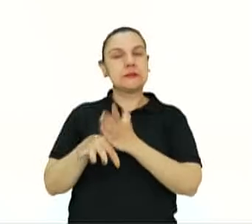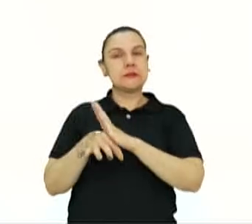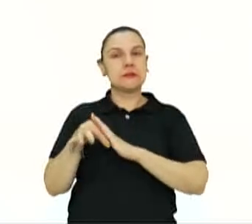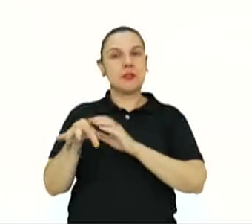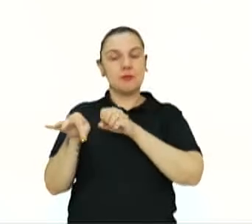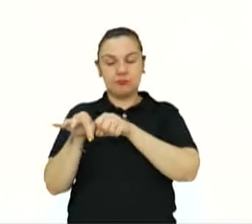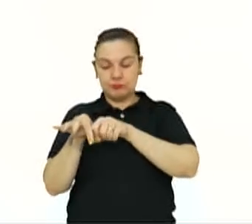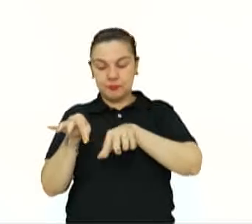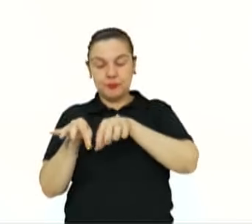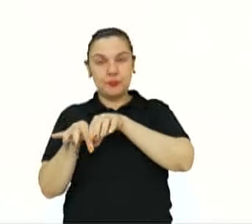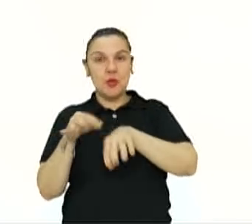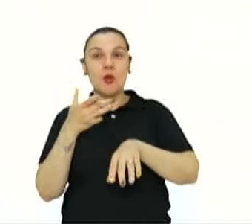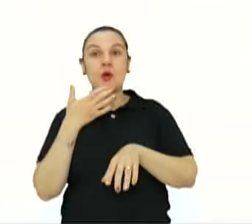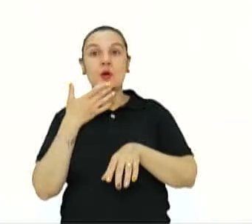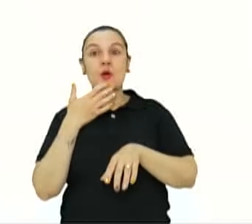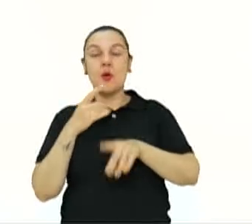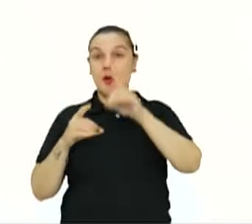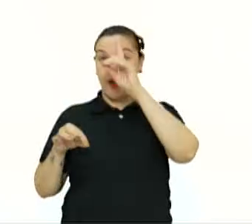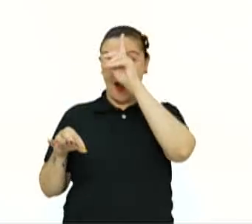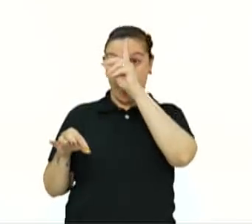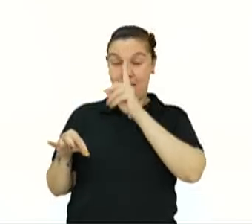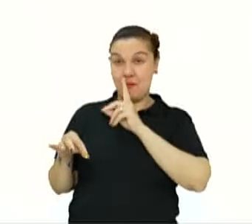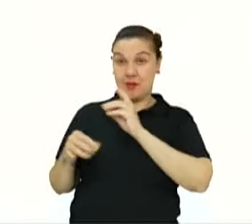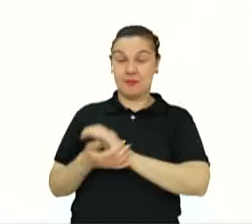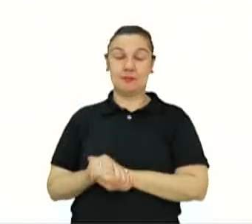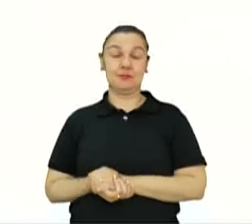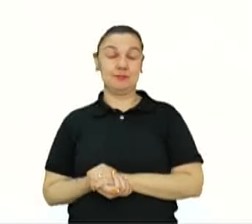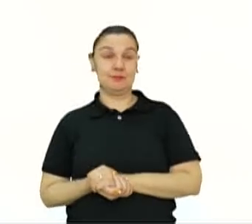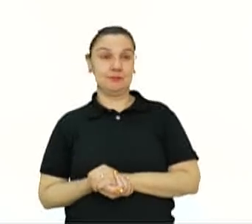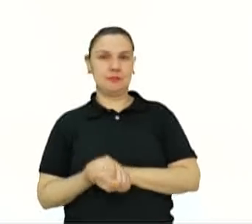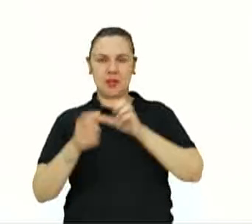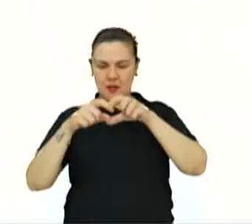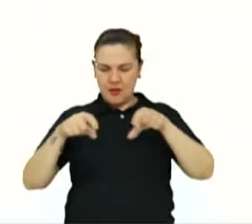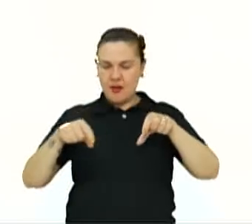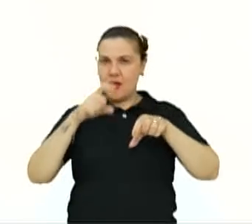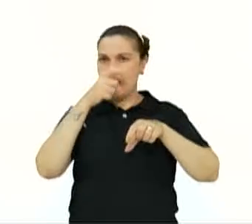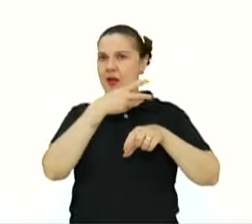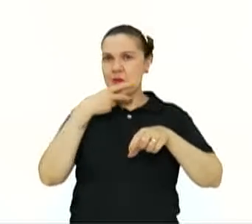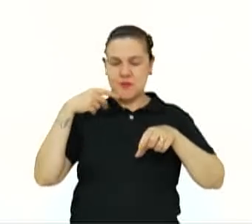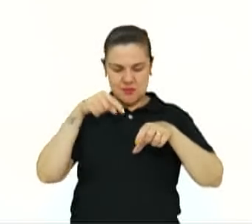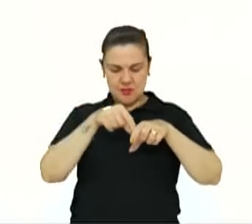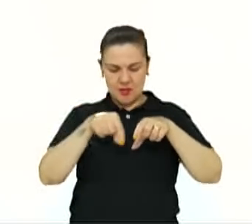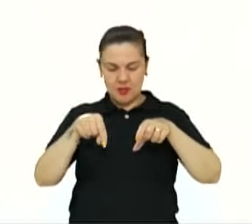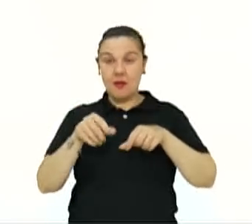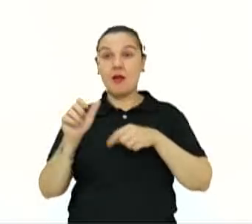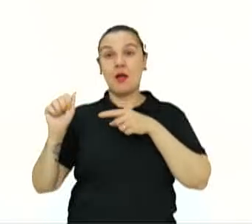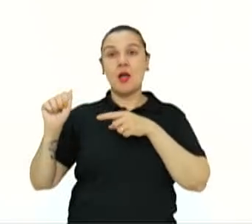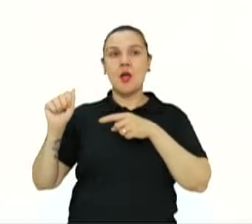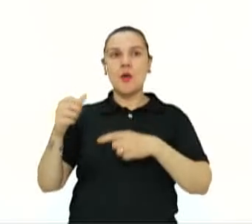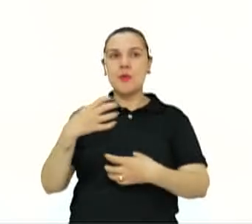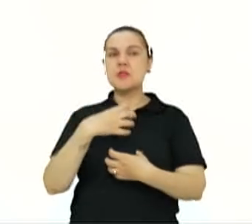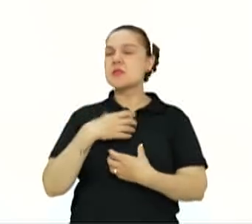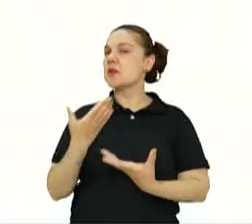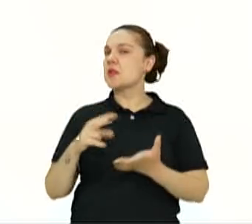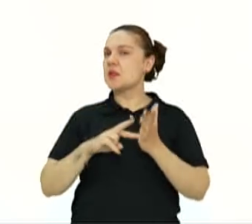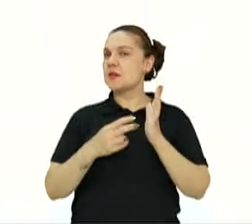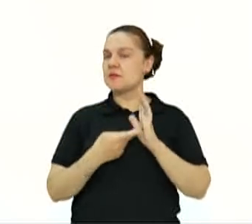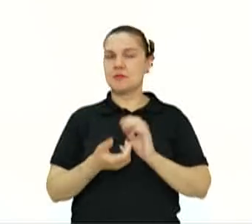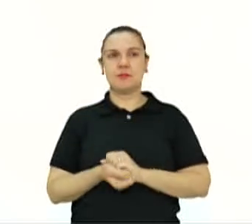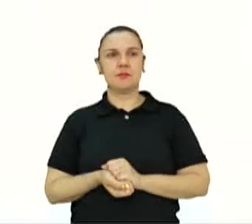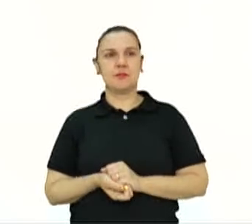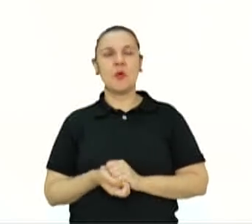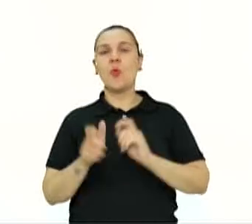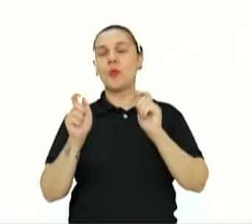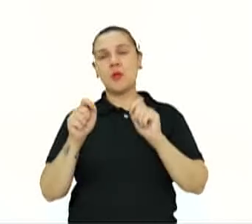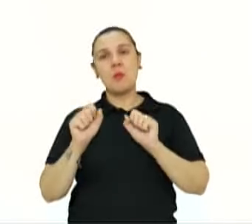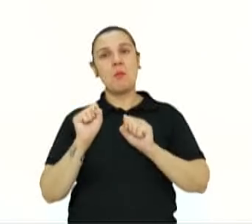expelir um corrimento de coloração amarelada. Na letra A, O que esse sintoma pode significar e o